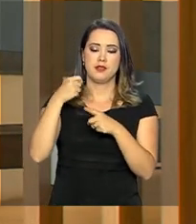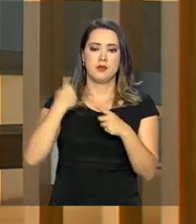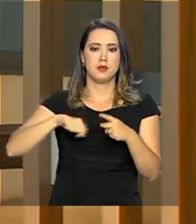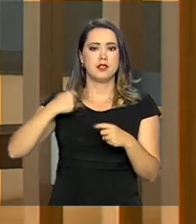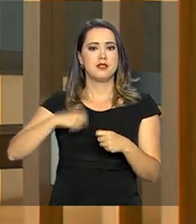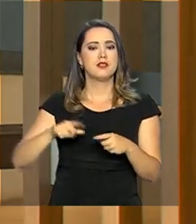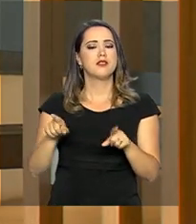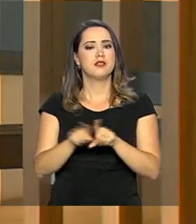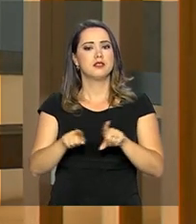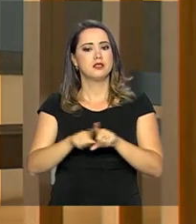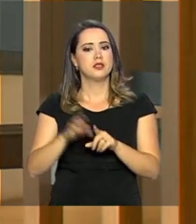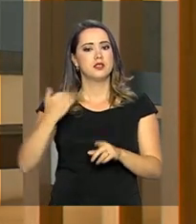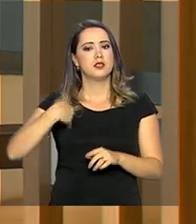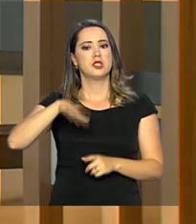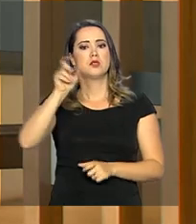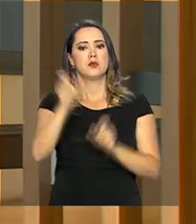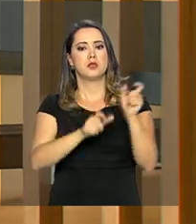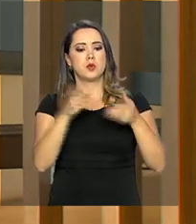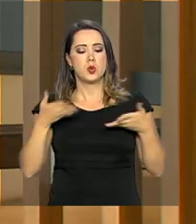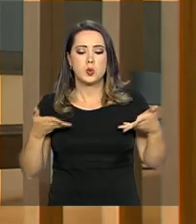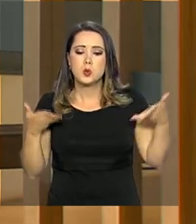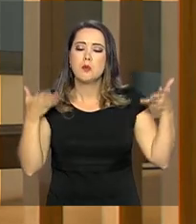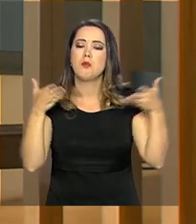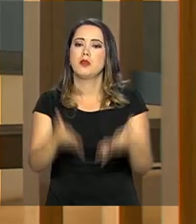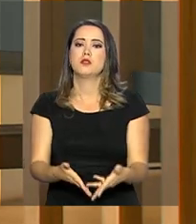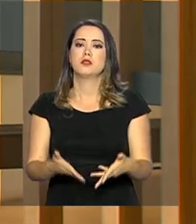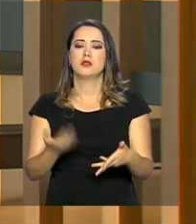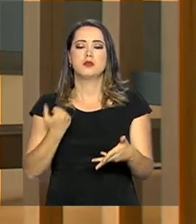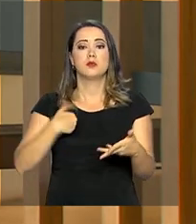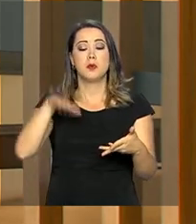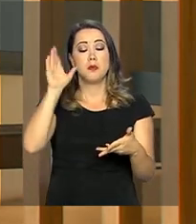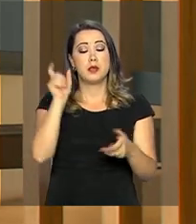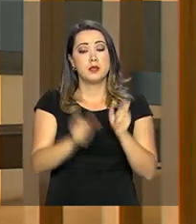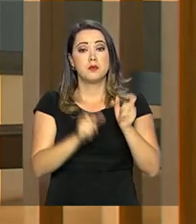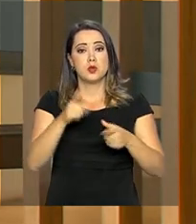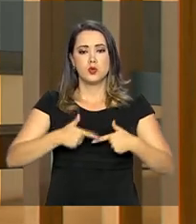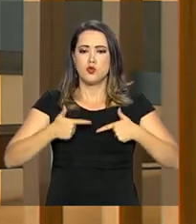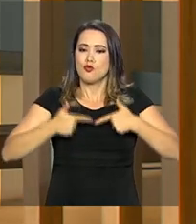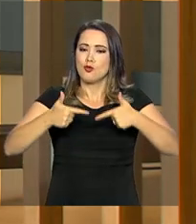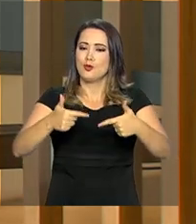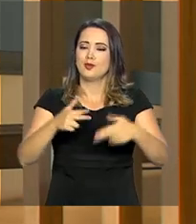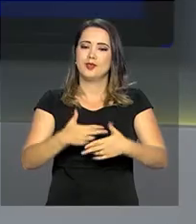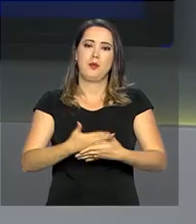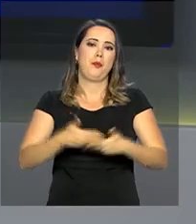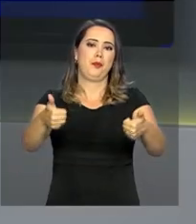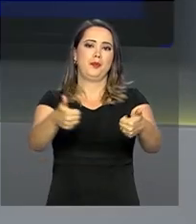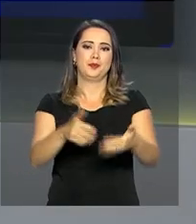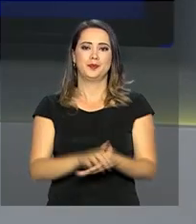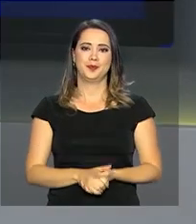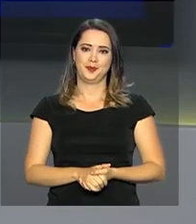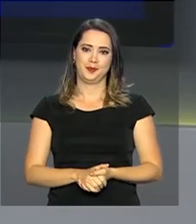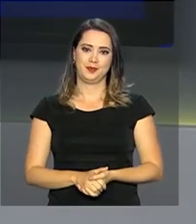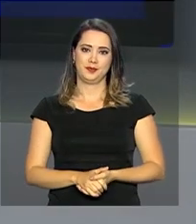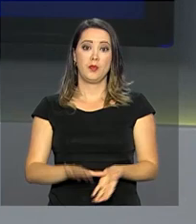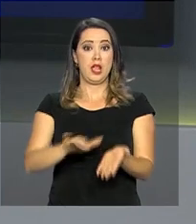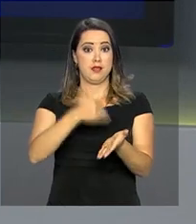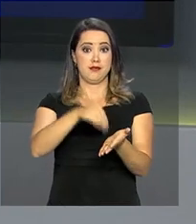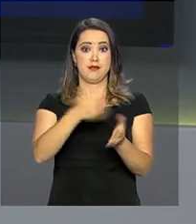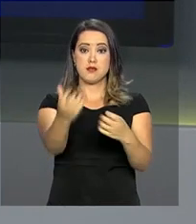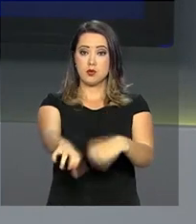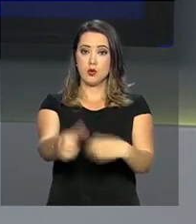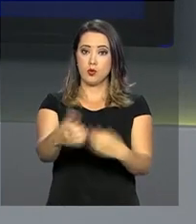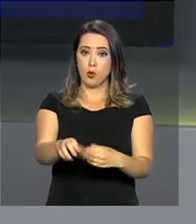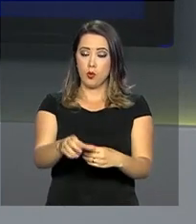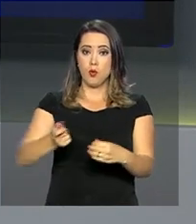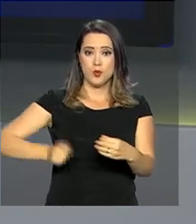precisam também de mais gente participando e de mais gente lutando pela melhor e as inscrições do concurso